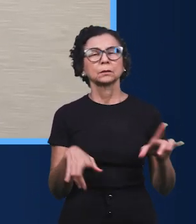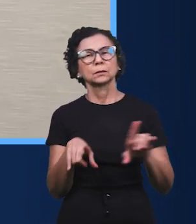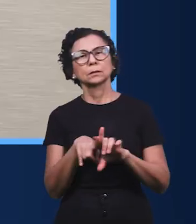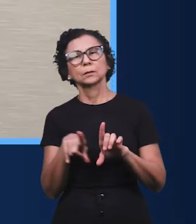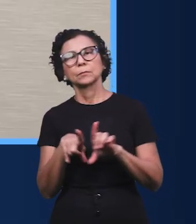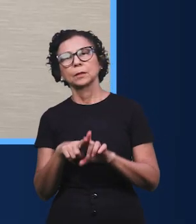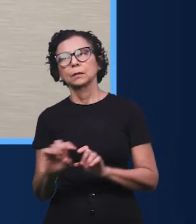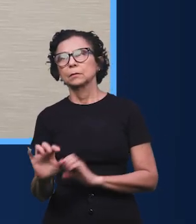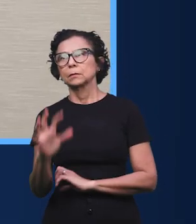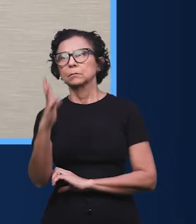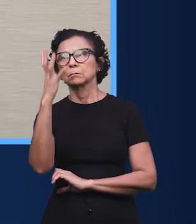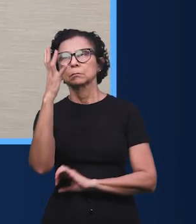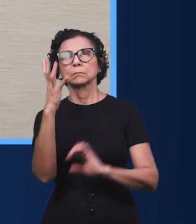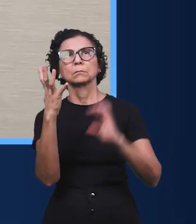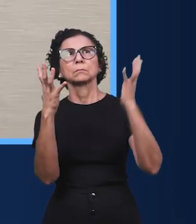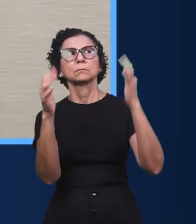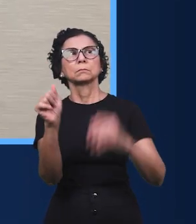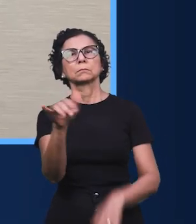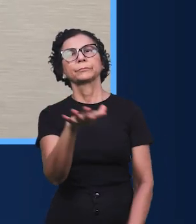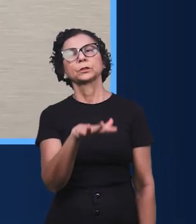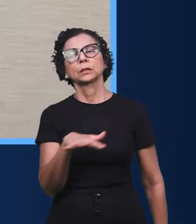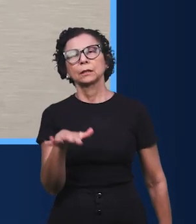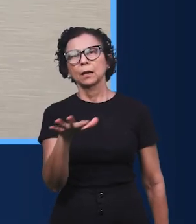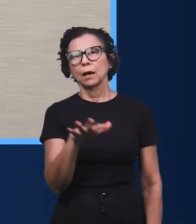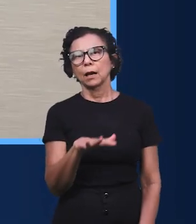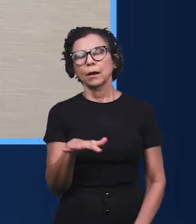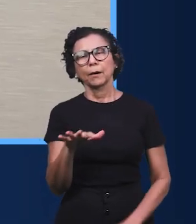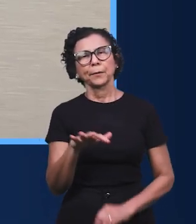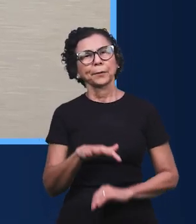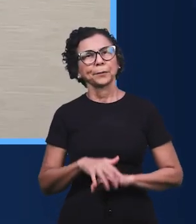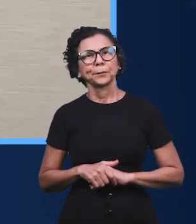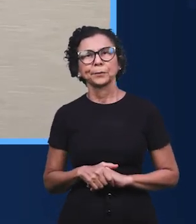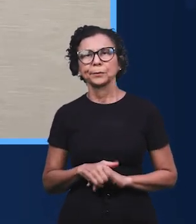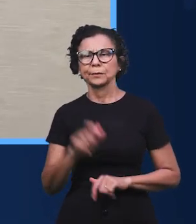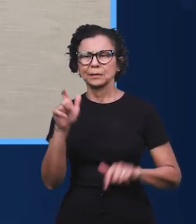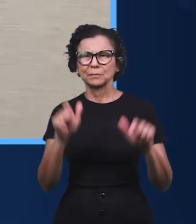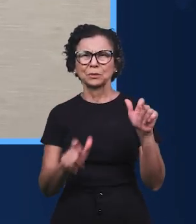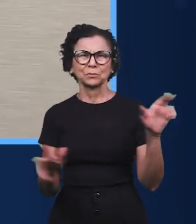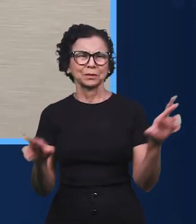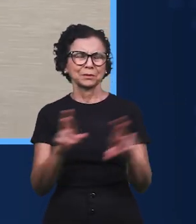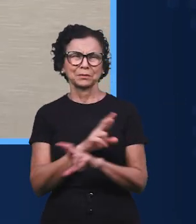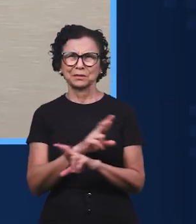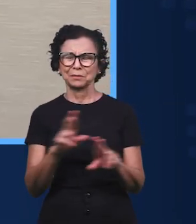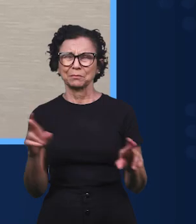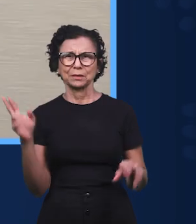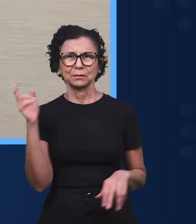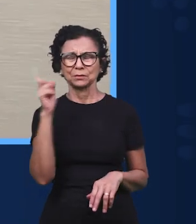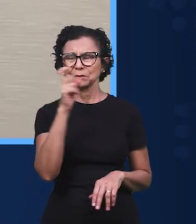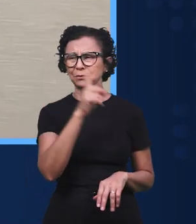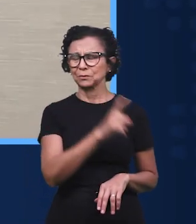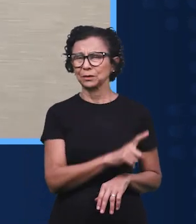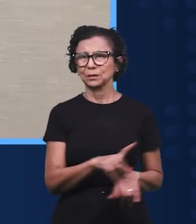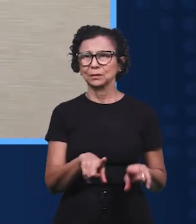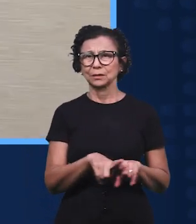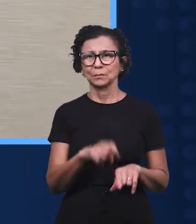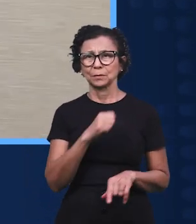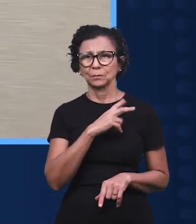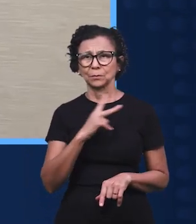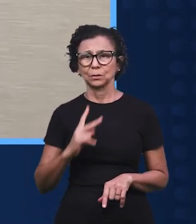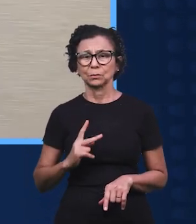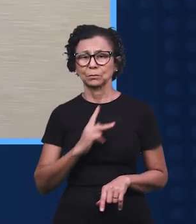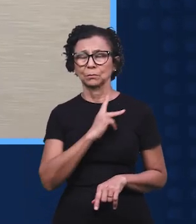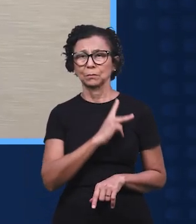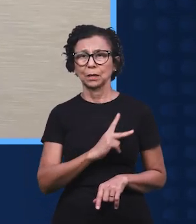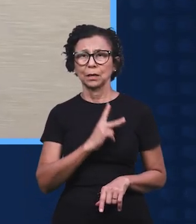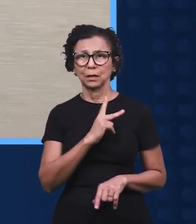também na natureza de uma forma geral, na convivência entre as pessoas. E o próprio apóstolo Paulo,